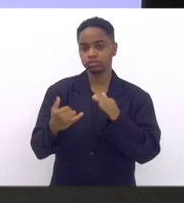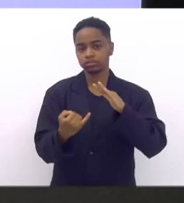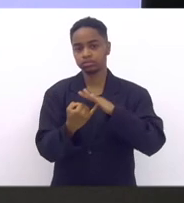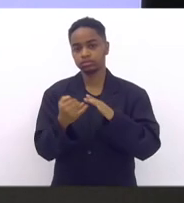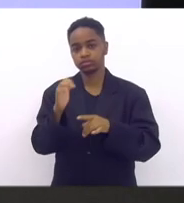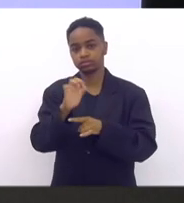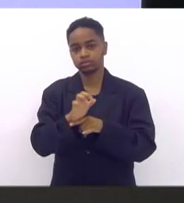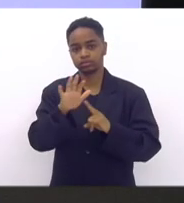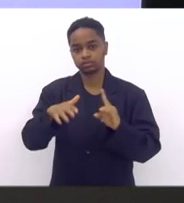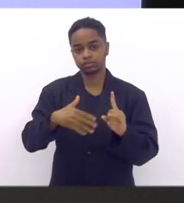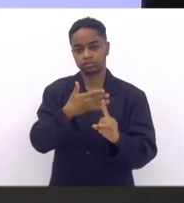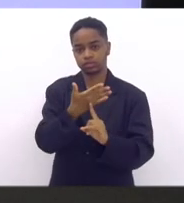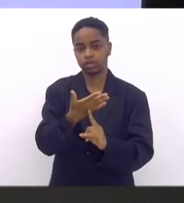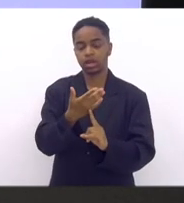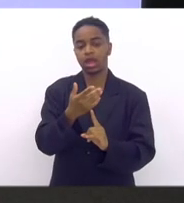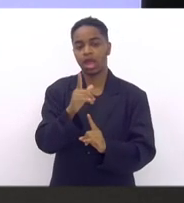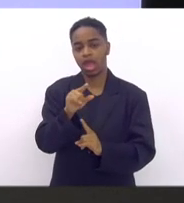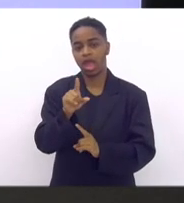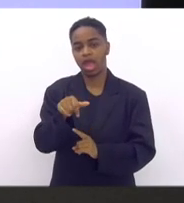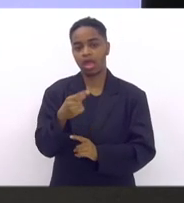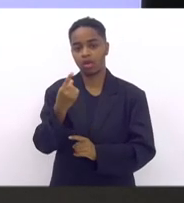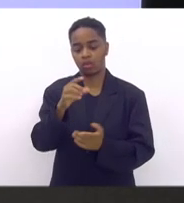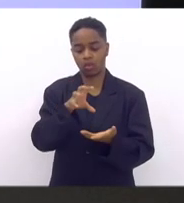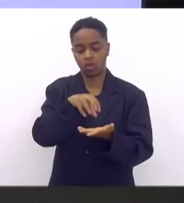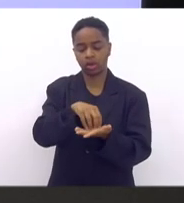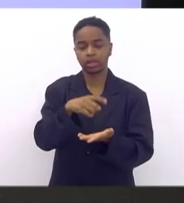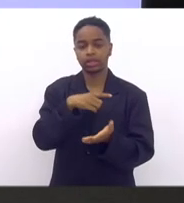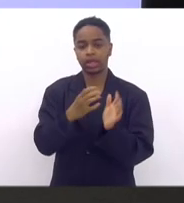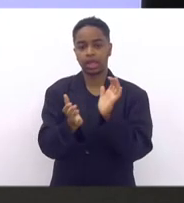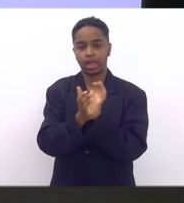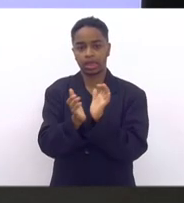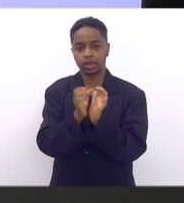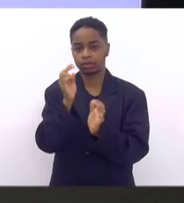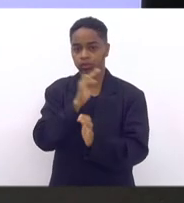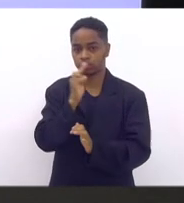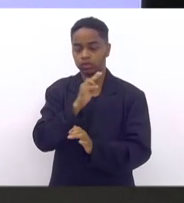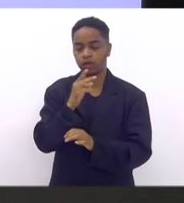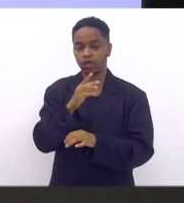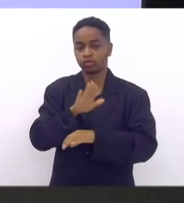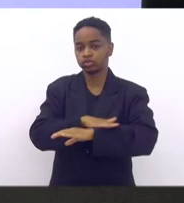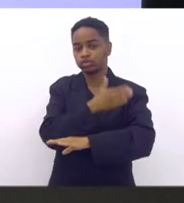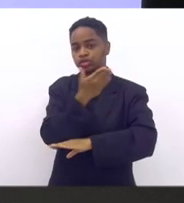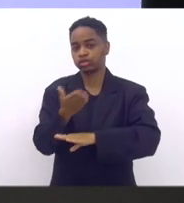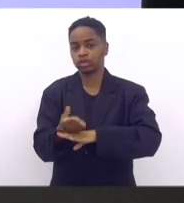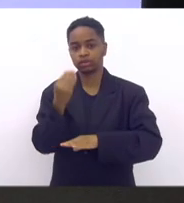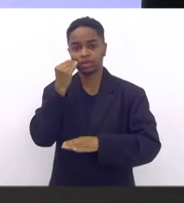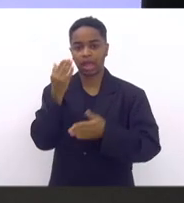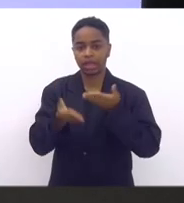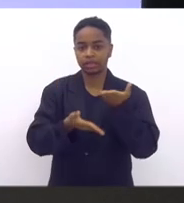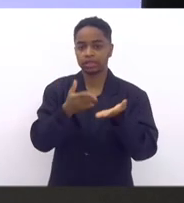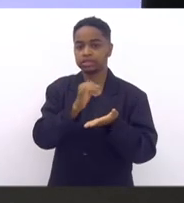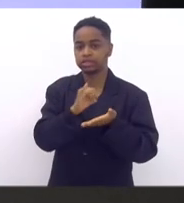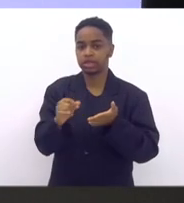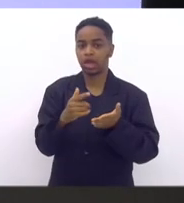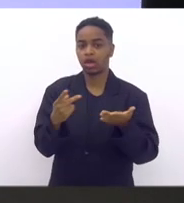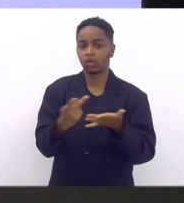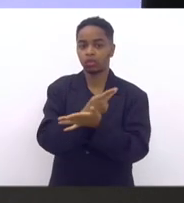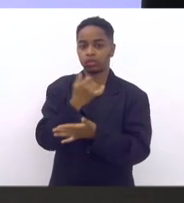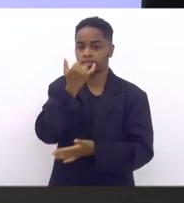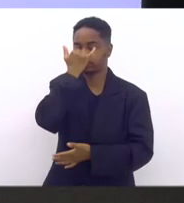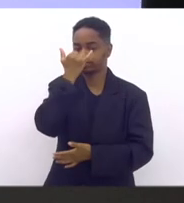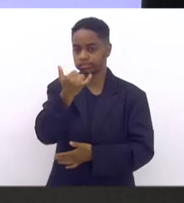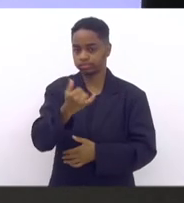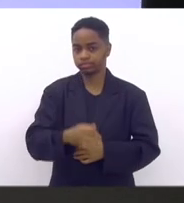do ambiente é um dos poucos órgãos estaduais que tem uma equipe de emergência 24 horas para atender esse tipo de cenário tá a cargo da